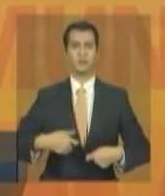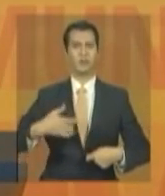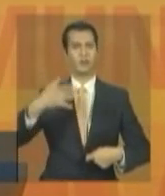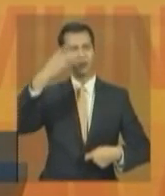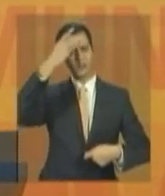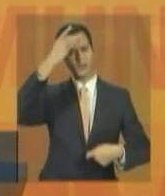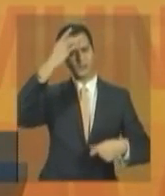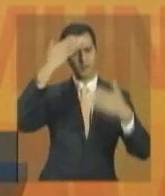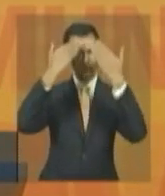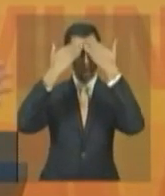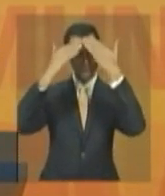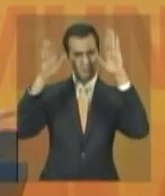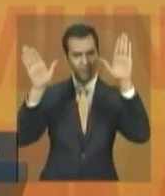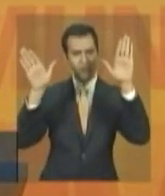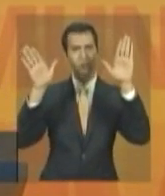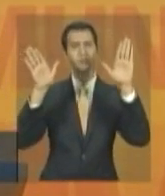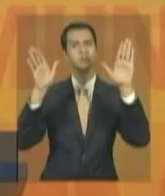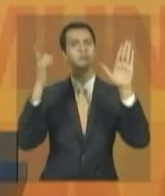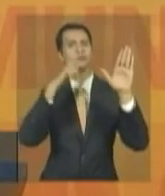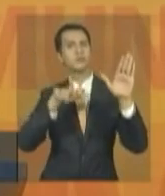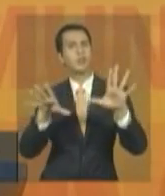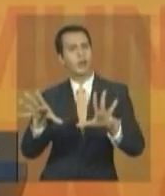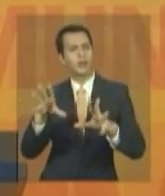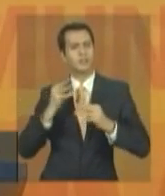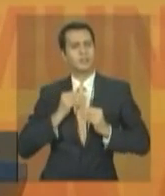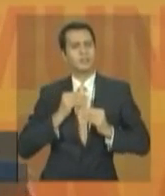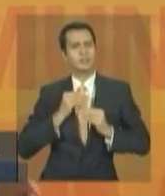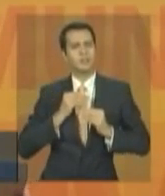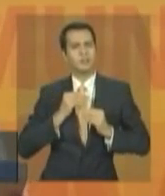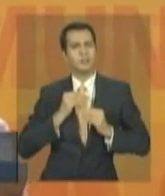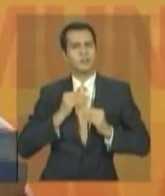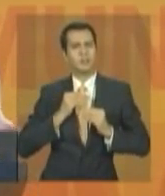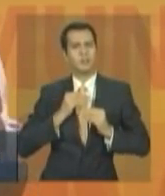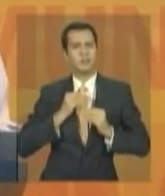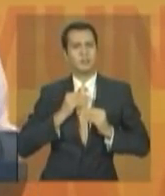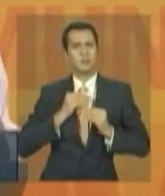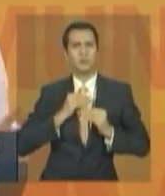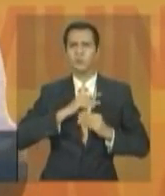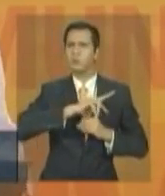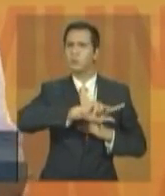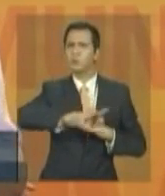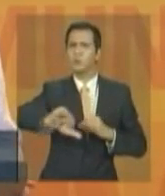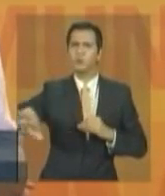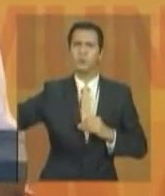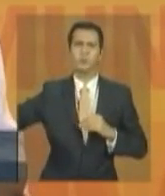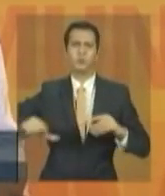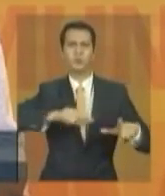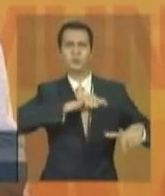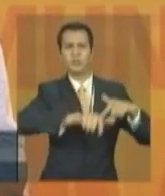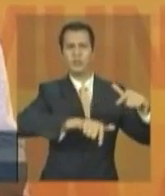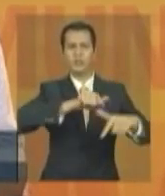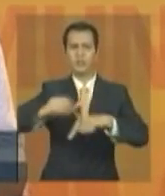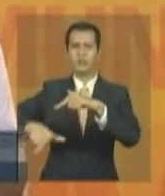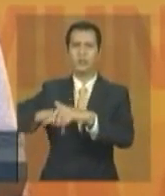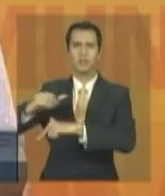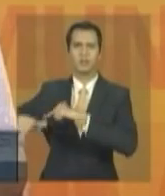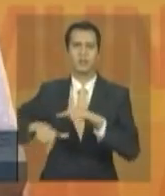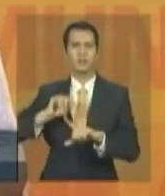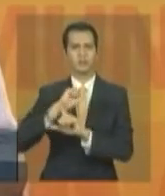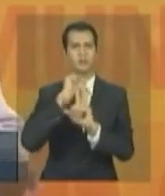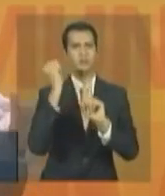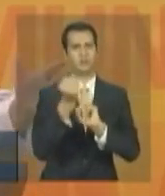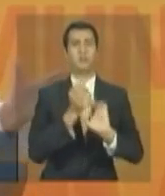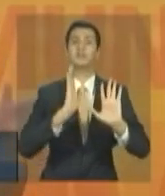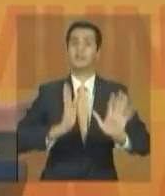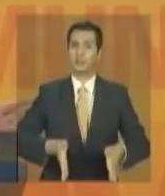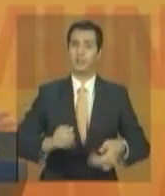cabeça aberta e aceitar todas as iniciativas tomadas pela